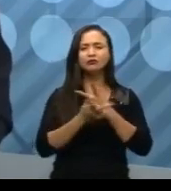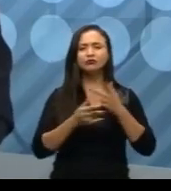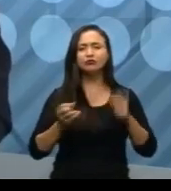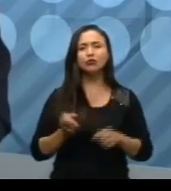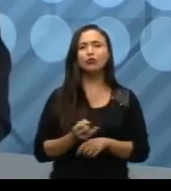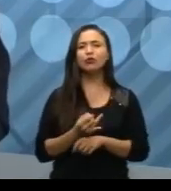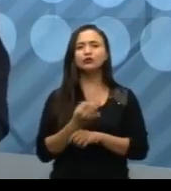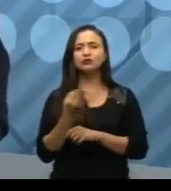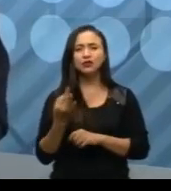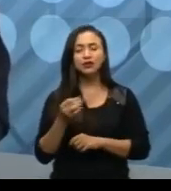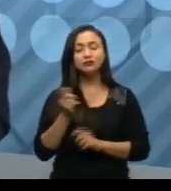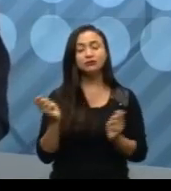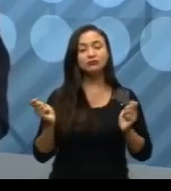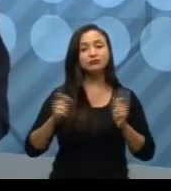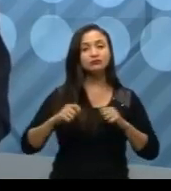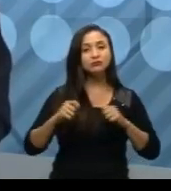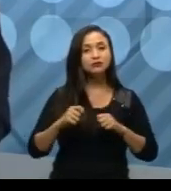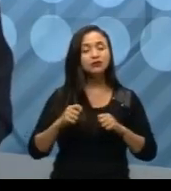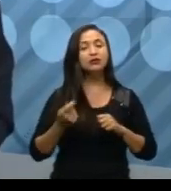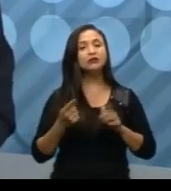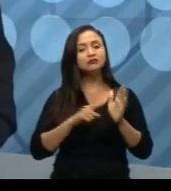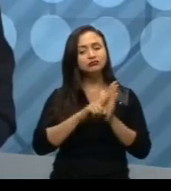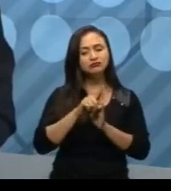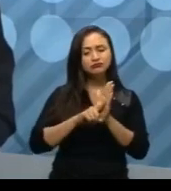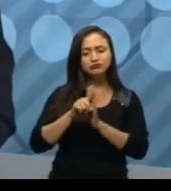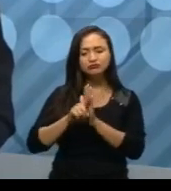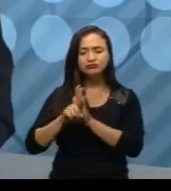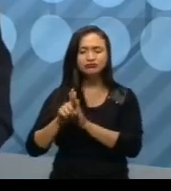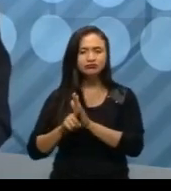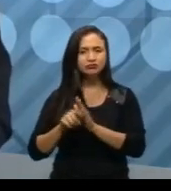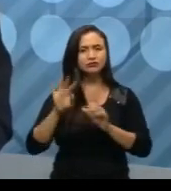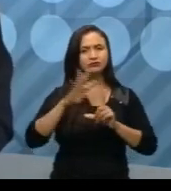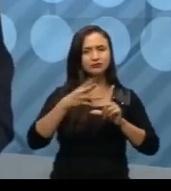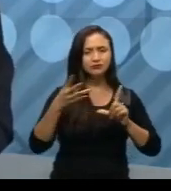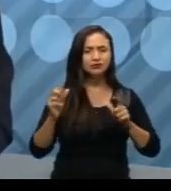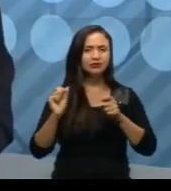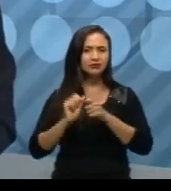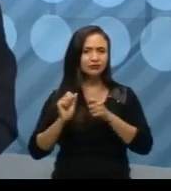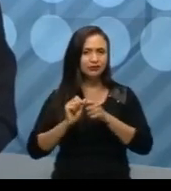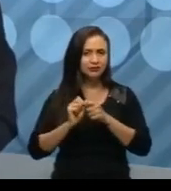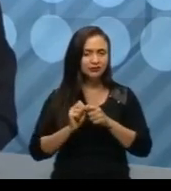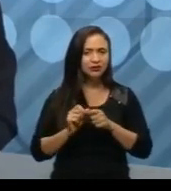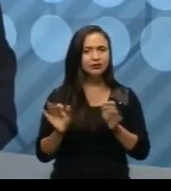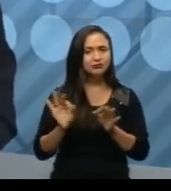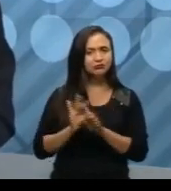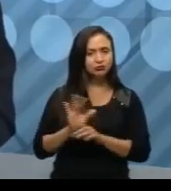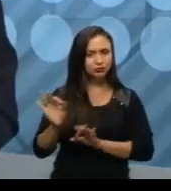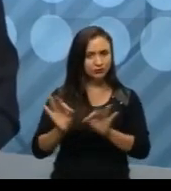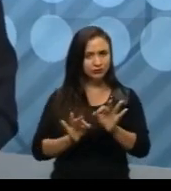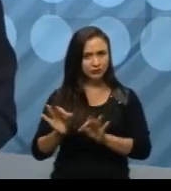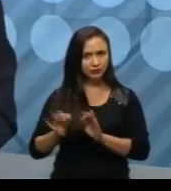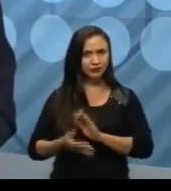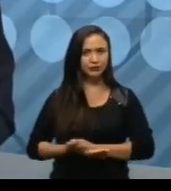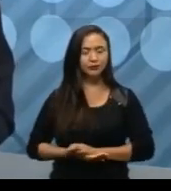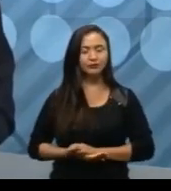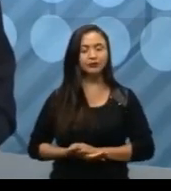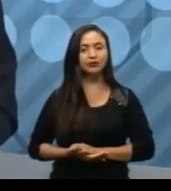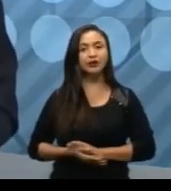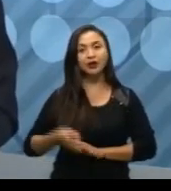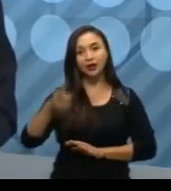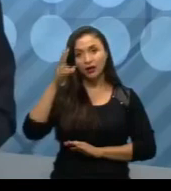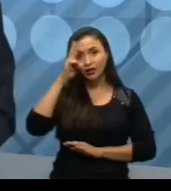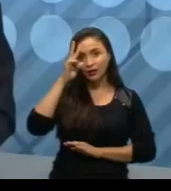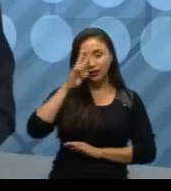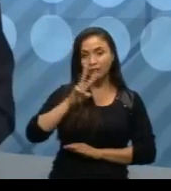e o projetinho para você poder levantar esse quantitativo e finalizar esse orçamento, tá? Lembrando que a gente vai fazer